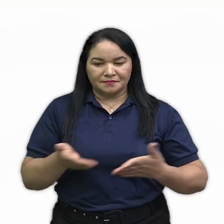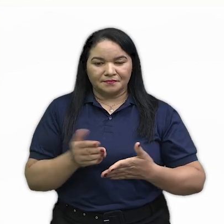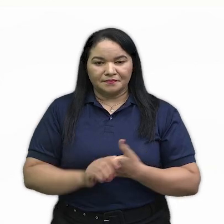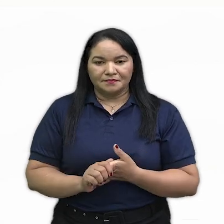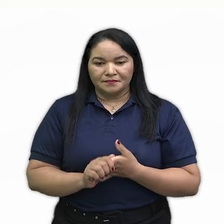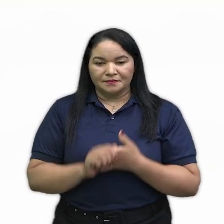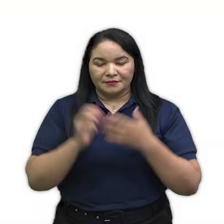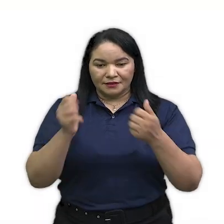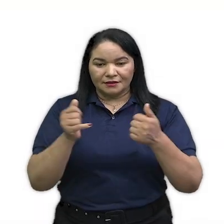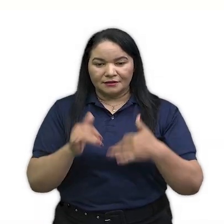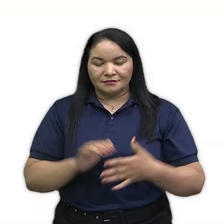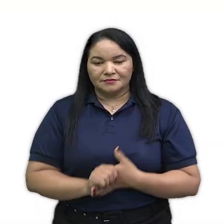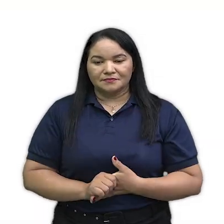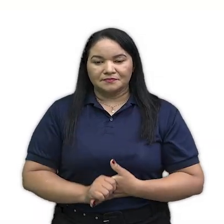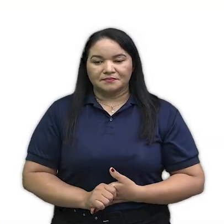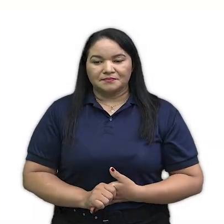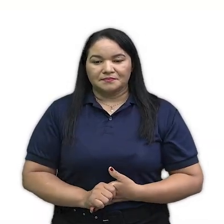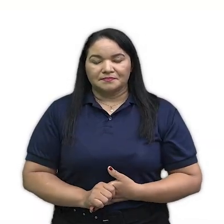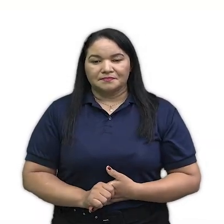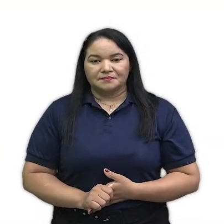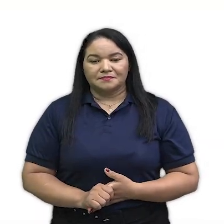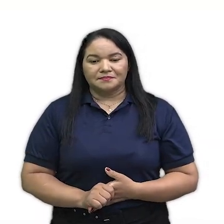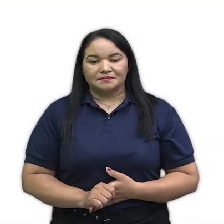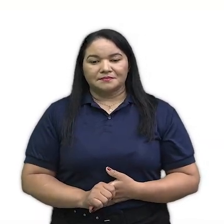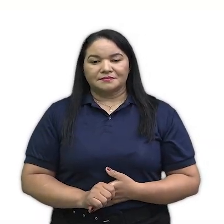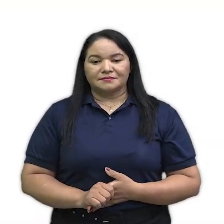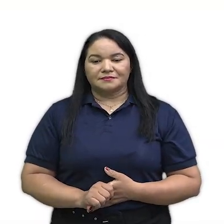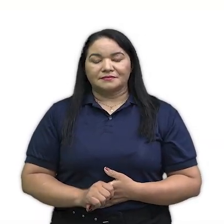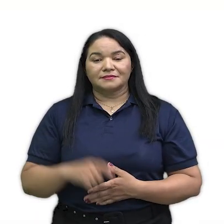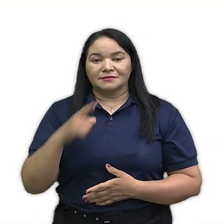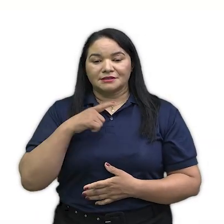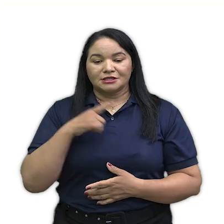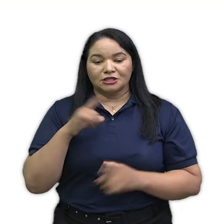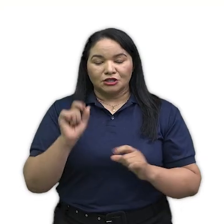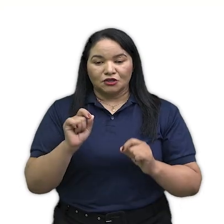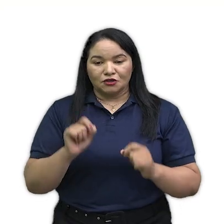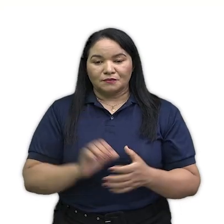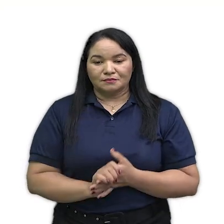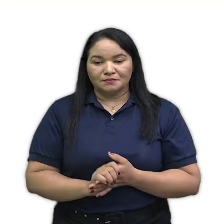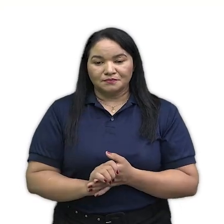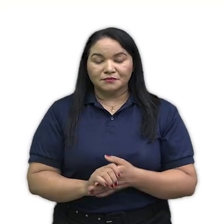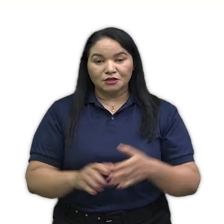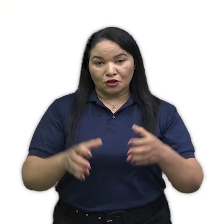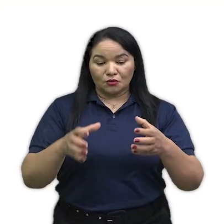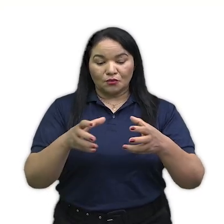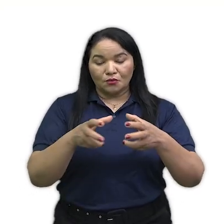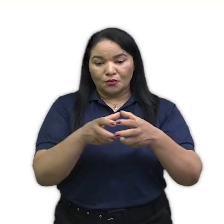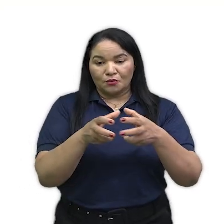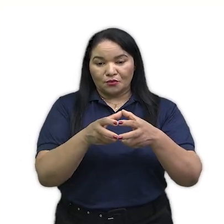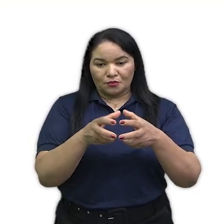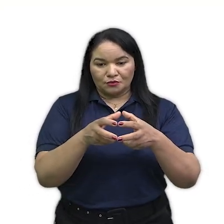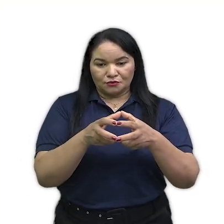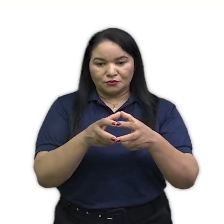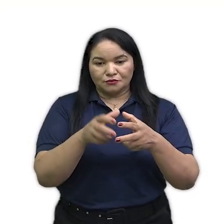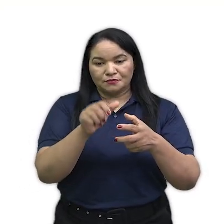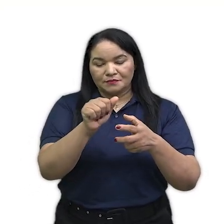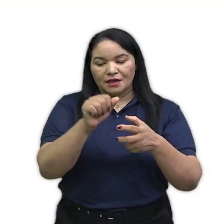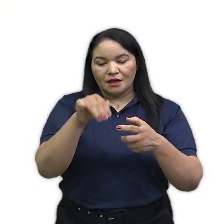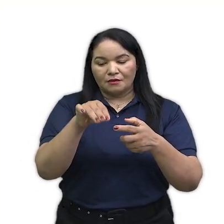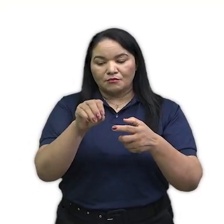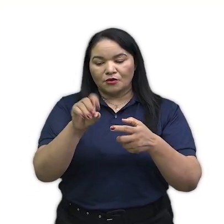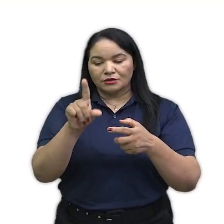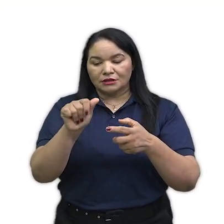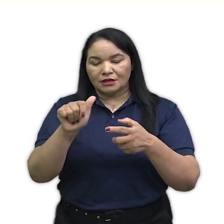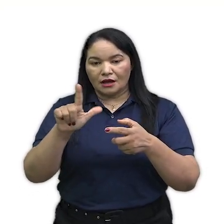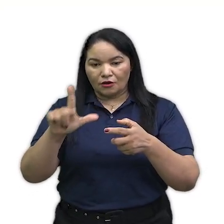olha só, rapidamente, tá? Então, por exemplo, nós temos aqui o conjunto amodal. Amodal, por exemplo, aqui